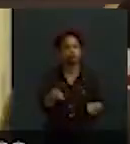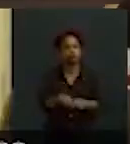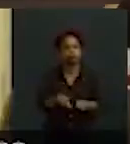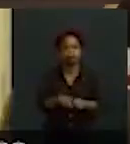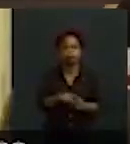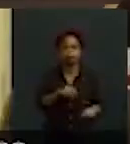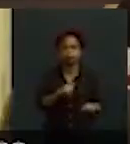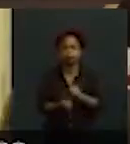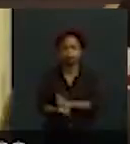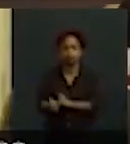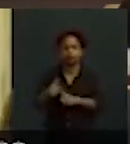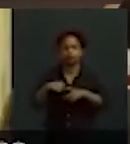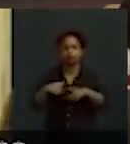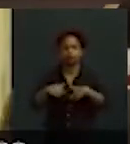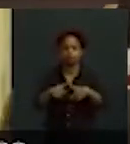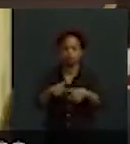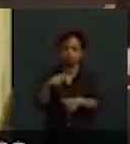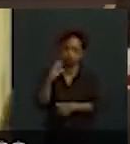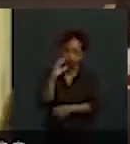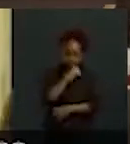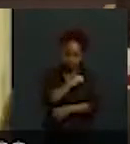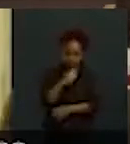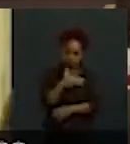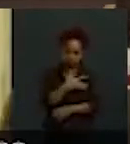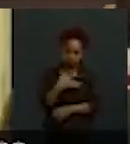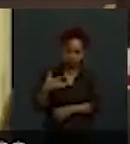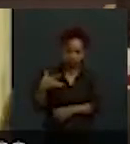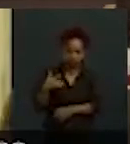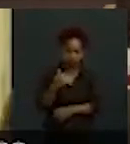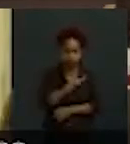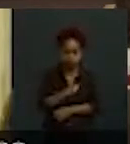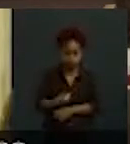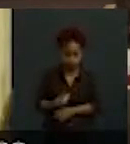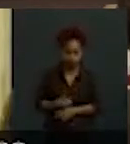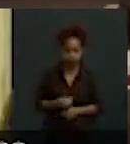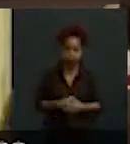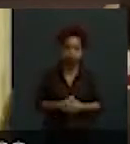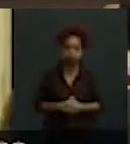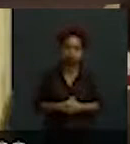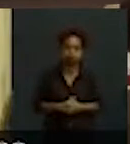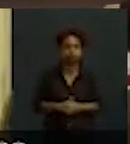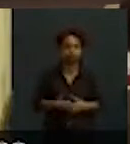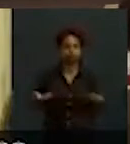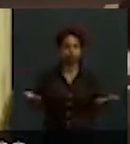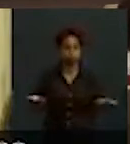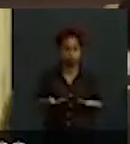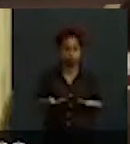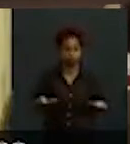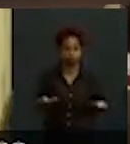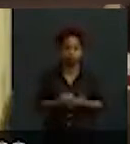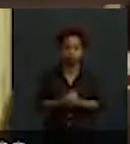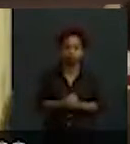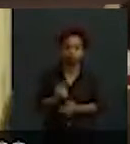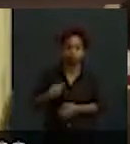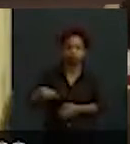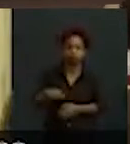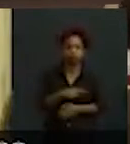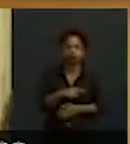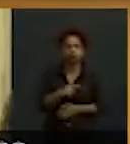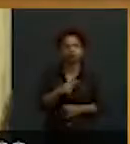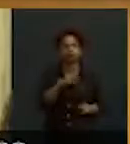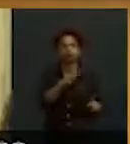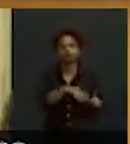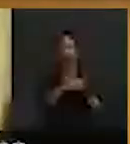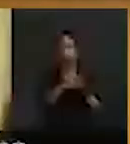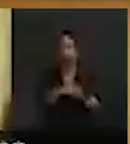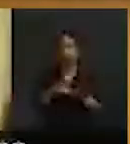adequado enfrentamento à emergência de saúde pública. Atualmente, nossa agraciada